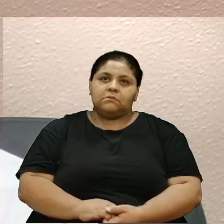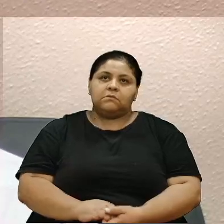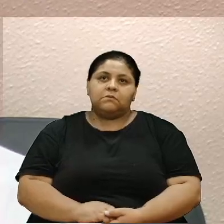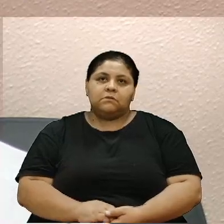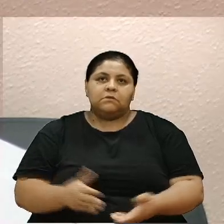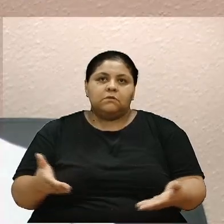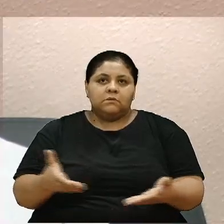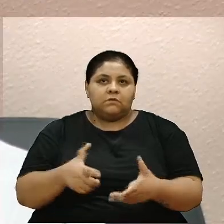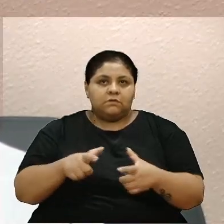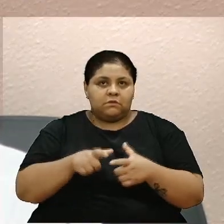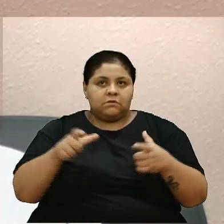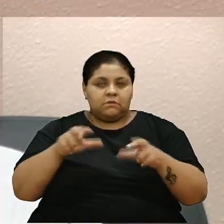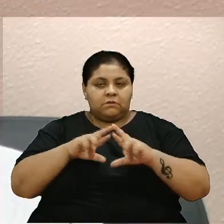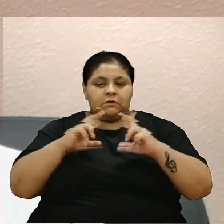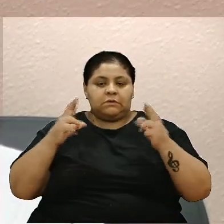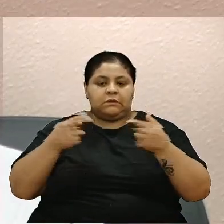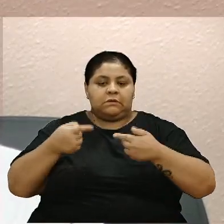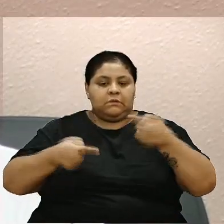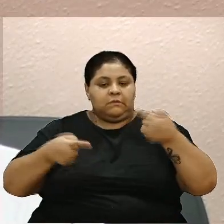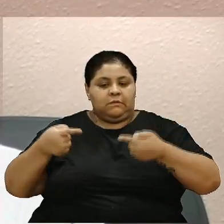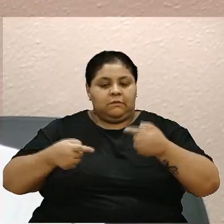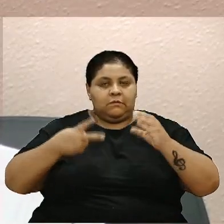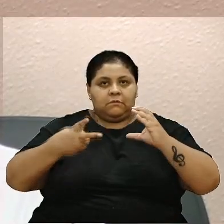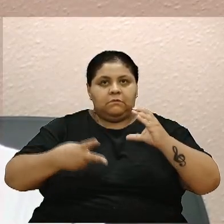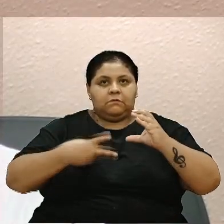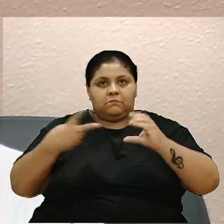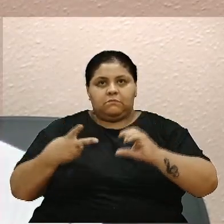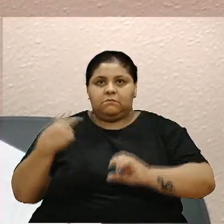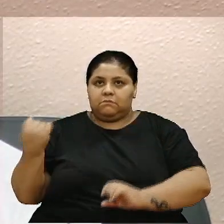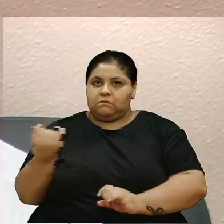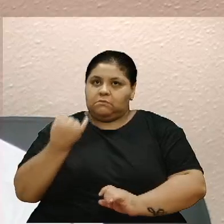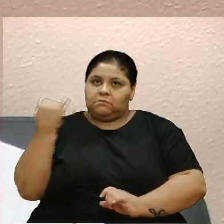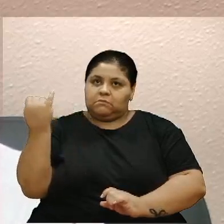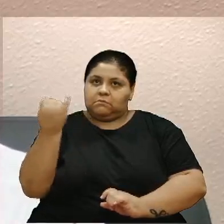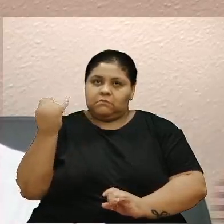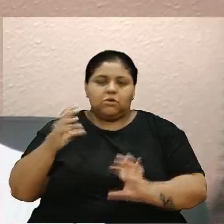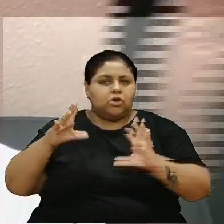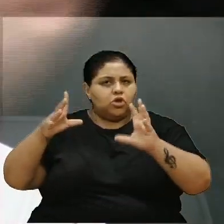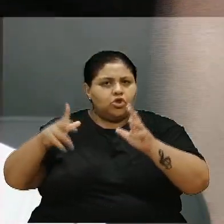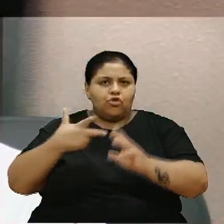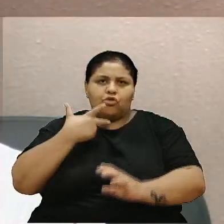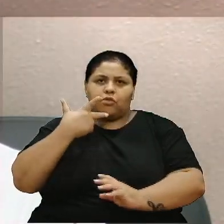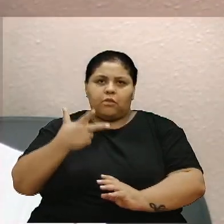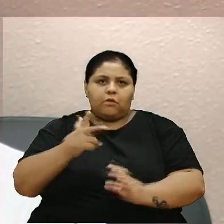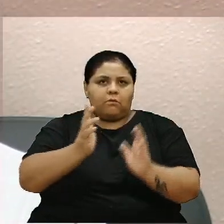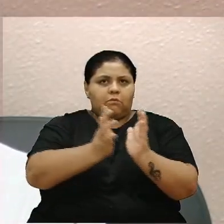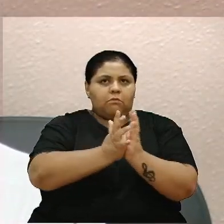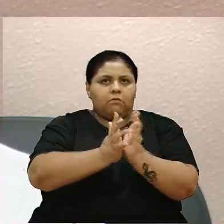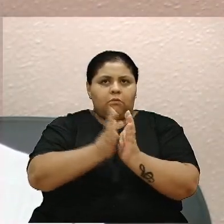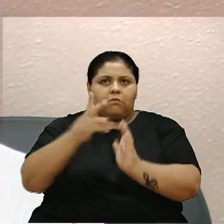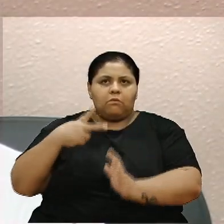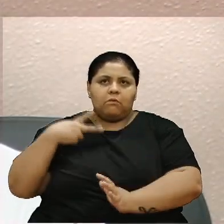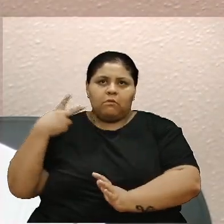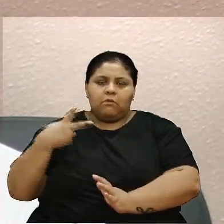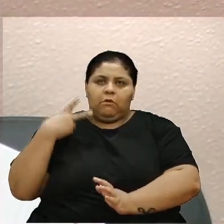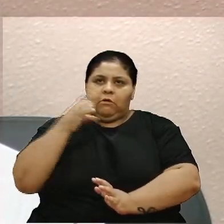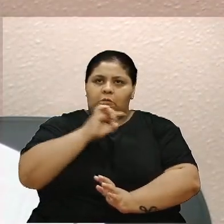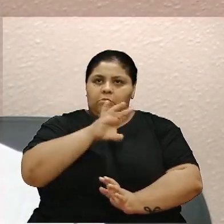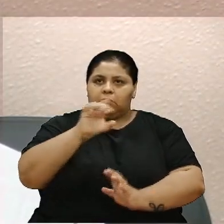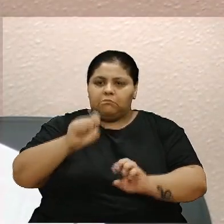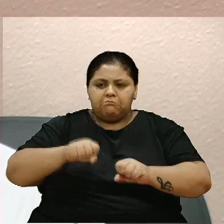ocupou grande espaço, do debate aqui na Câmara, muito importante. Todas as falas dos colegas vereadores, importante, cada um defende